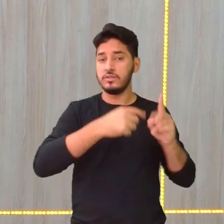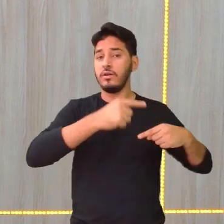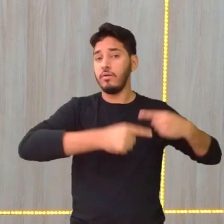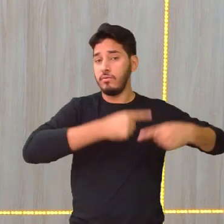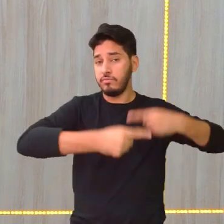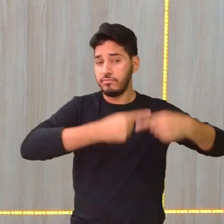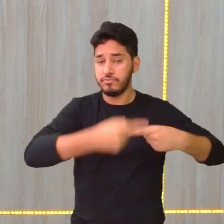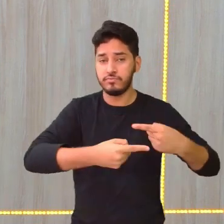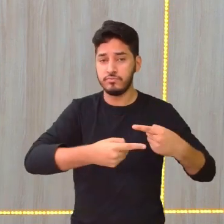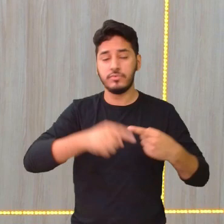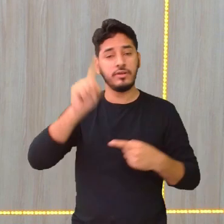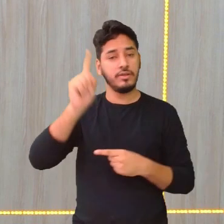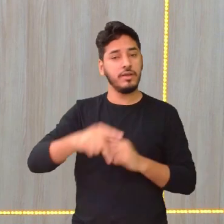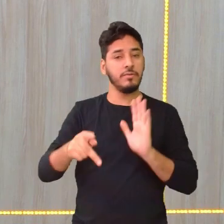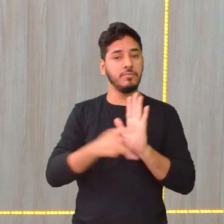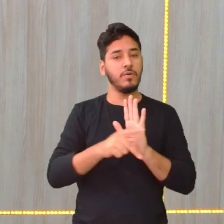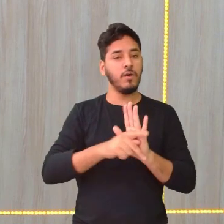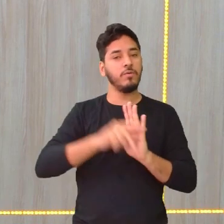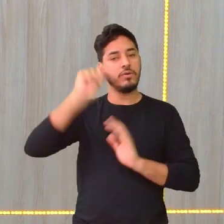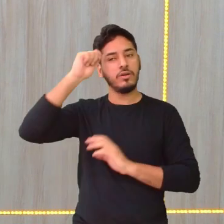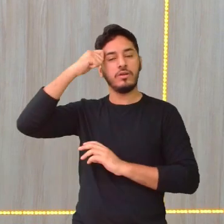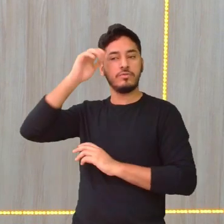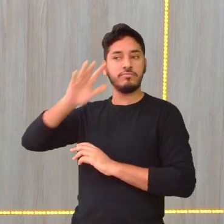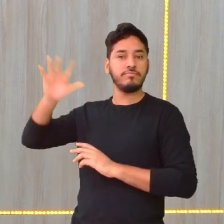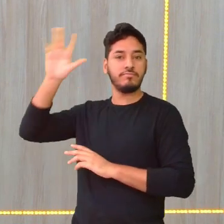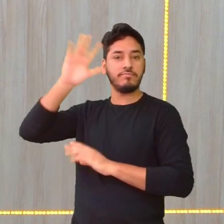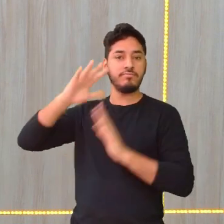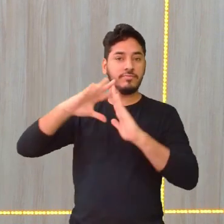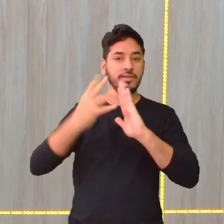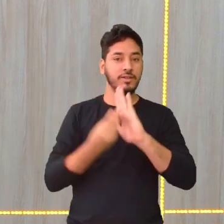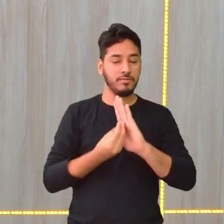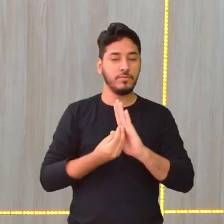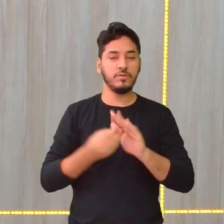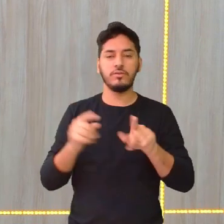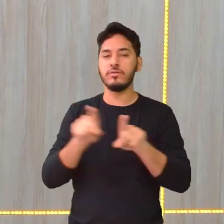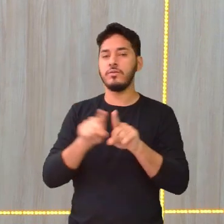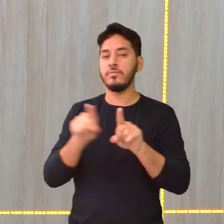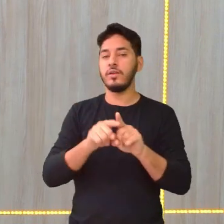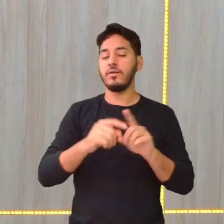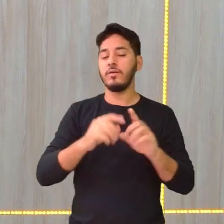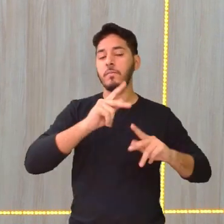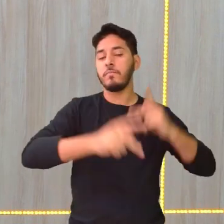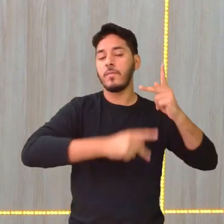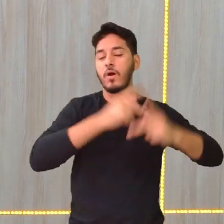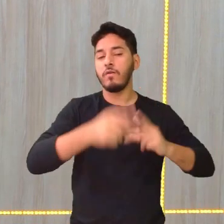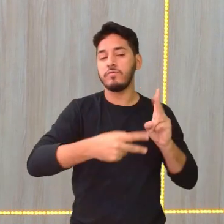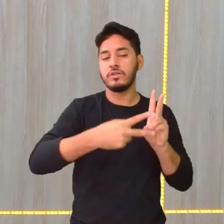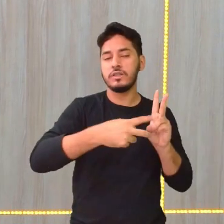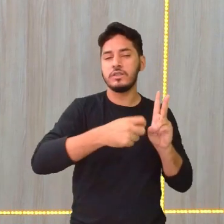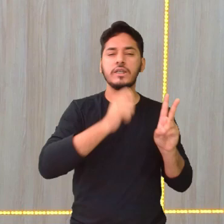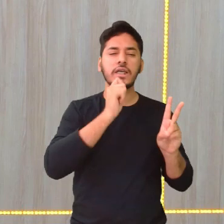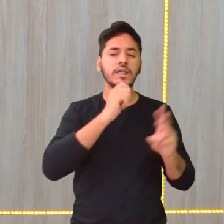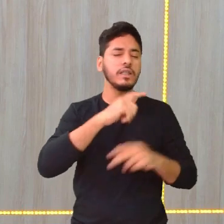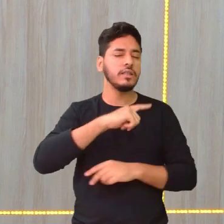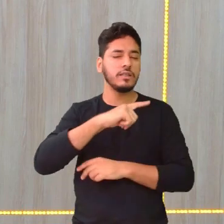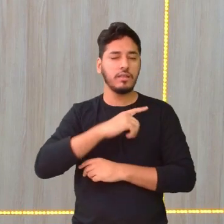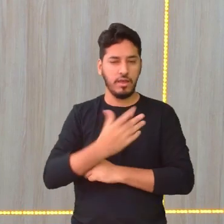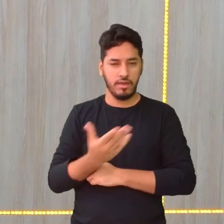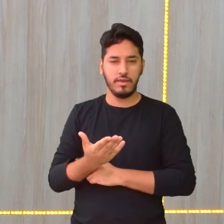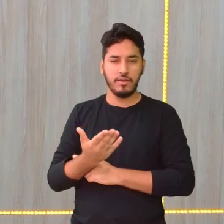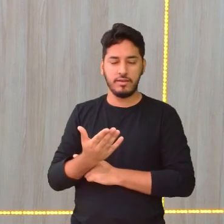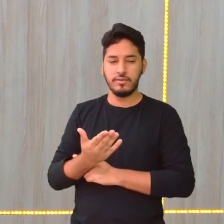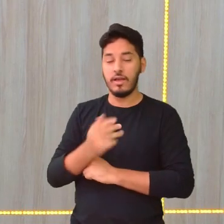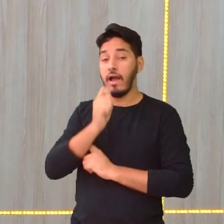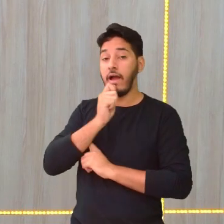descendentes, que são, no caso dos povos africanos quilombolas e dos povos indígenas, que muitas vezes ainda têm, né,